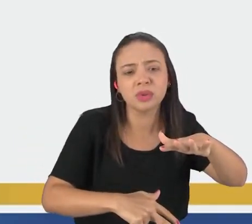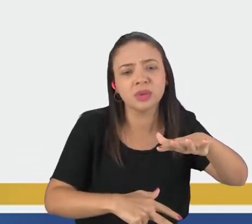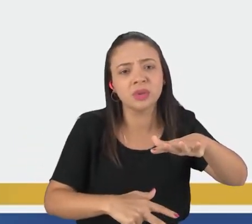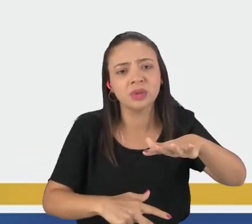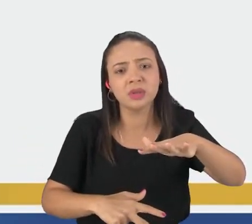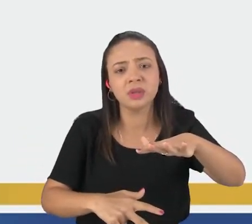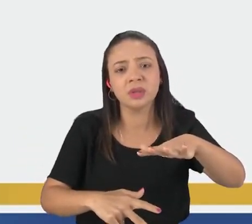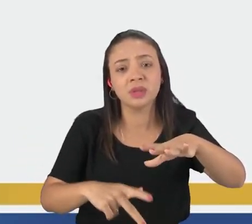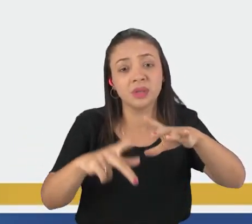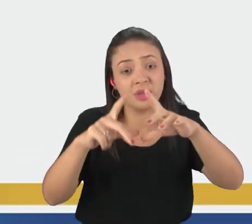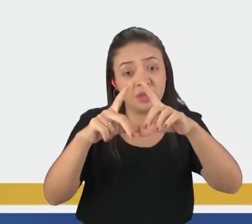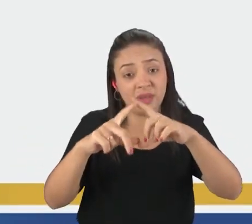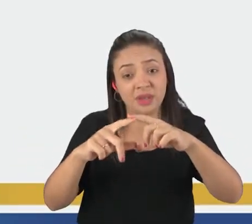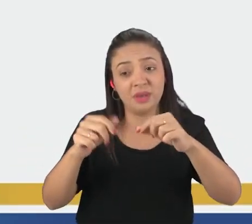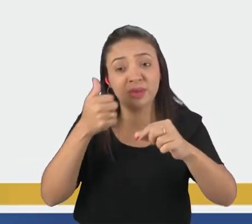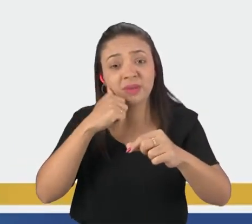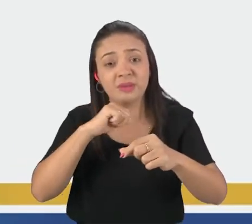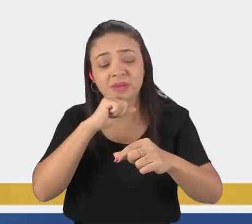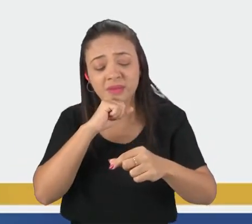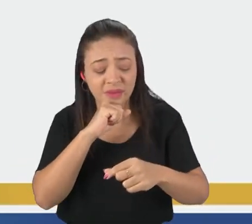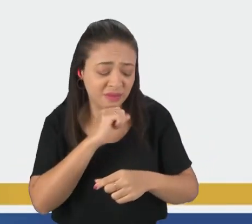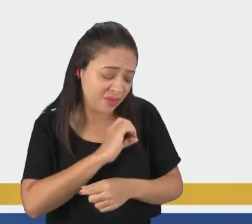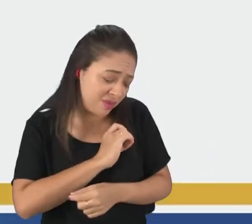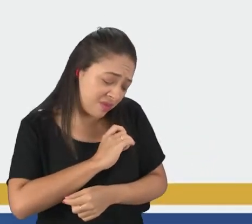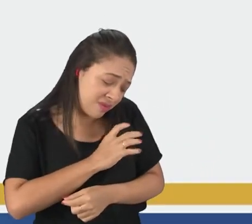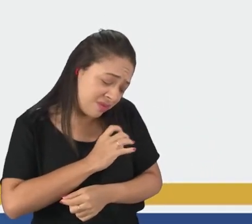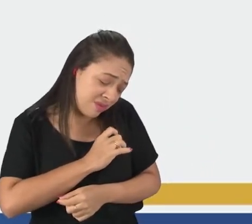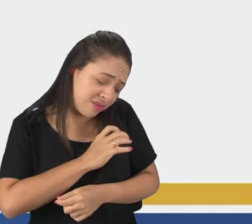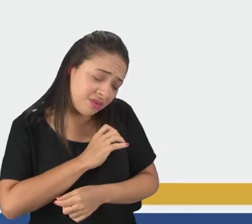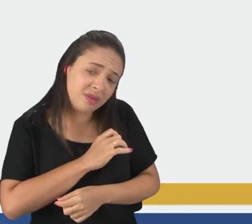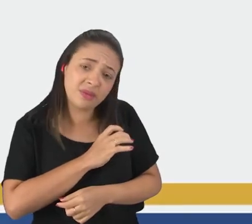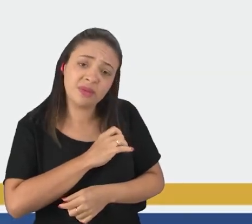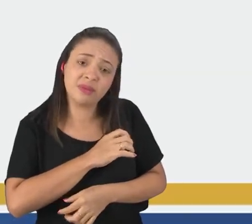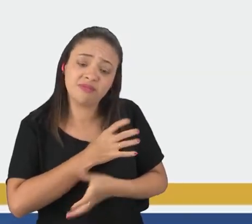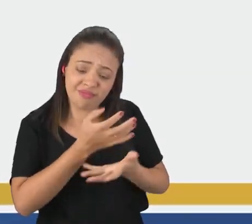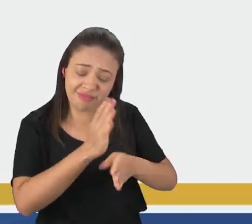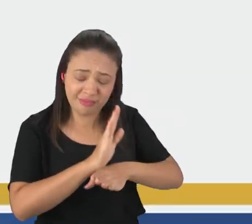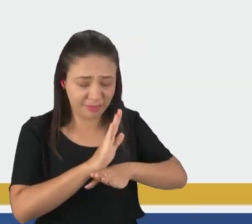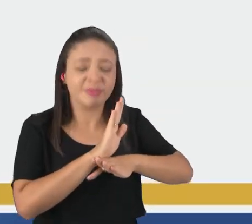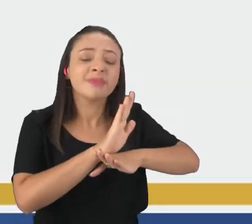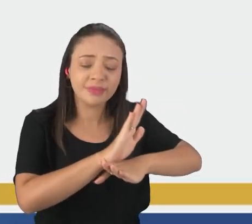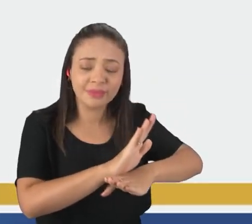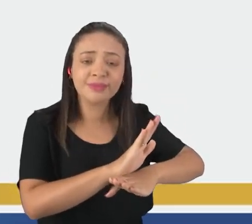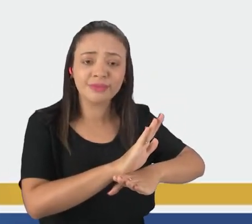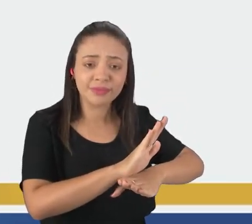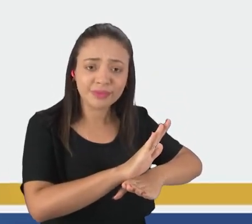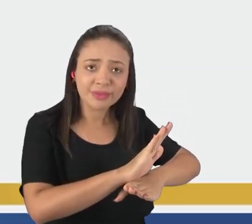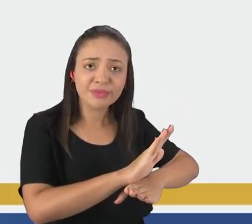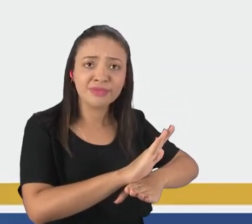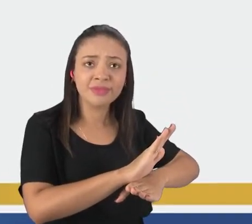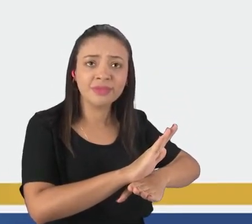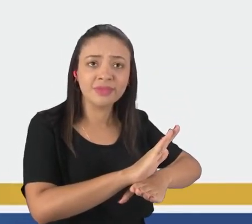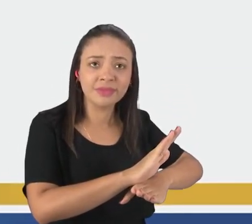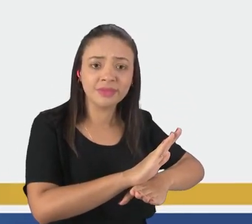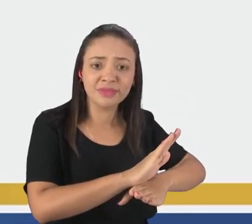A mãe Lua, compadecida pela pobre Índia, resolveu ajudá-la.